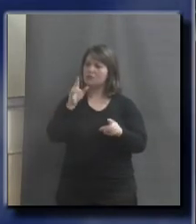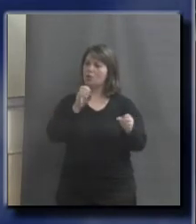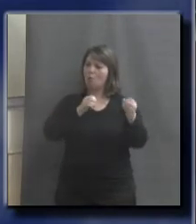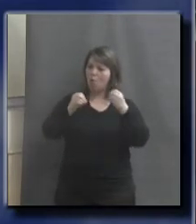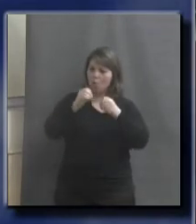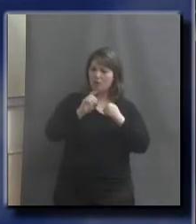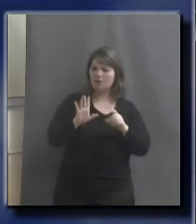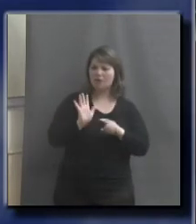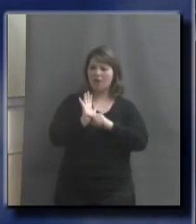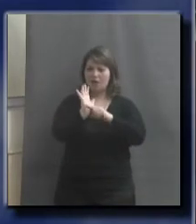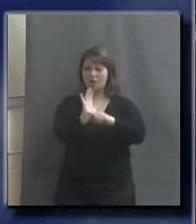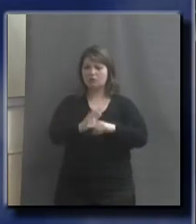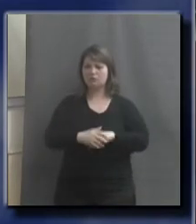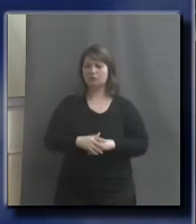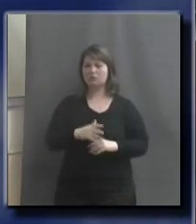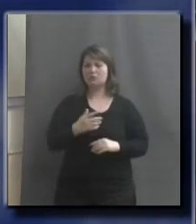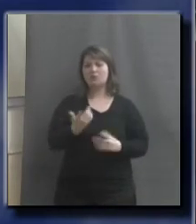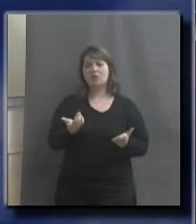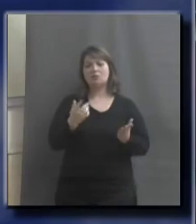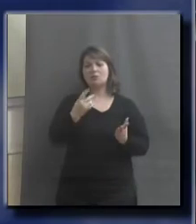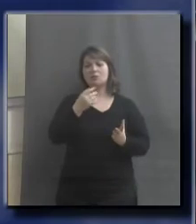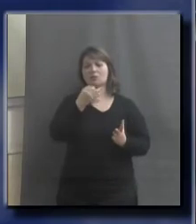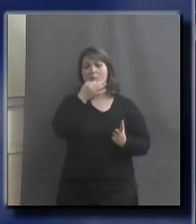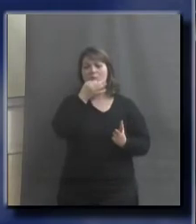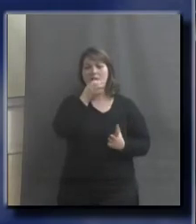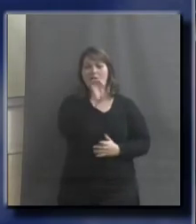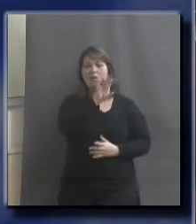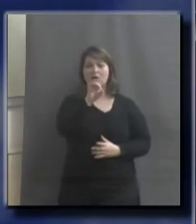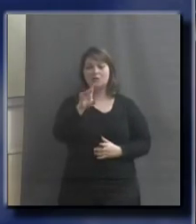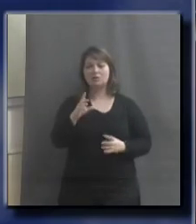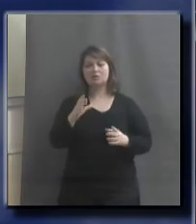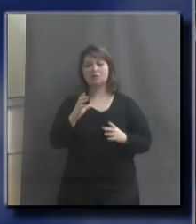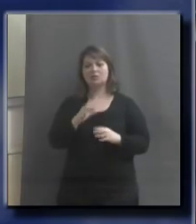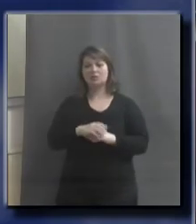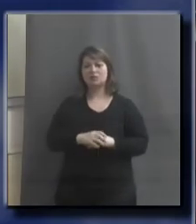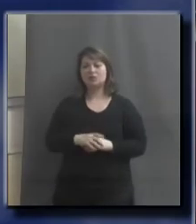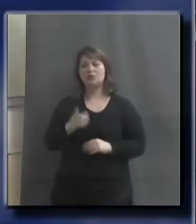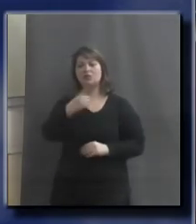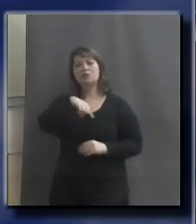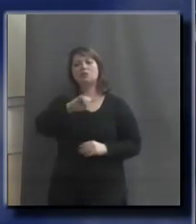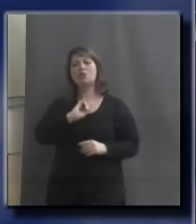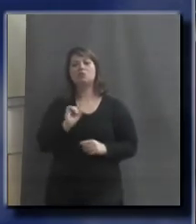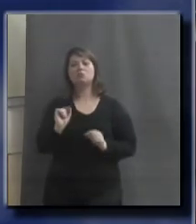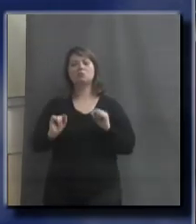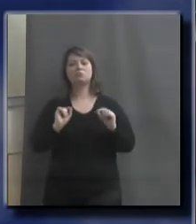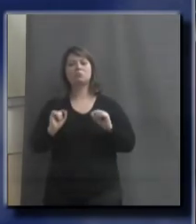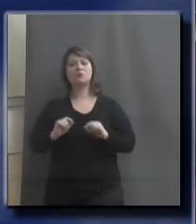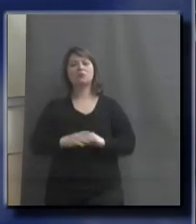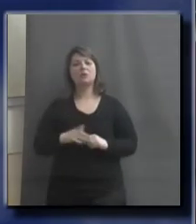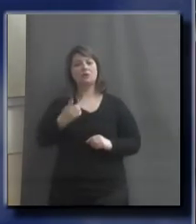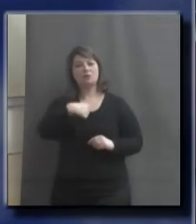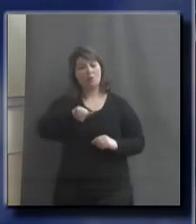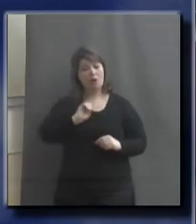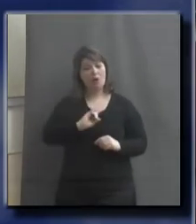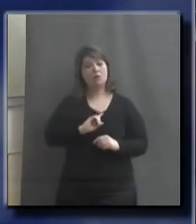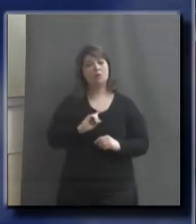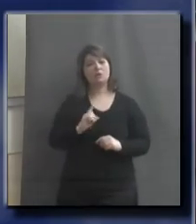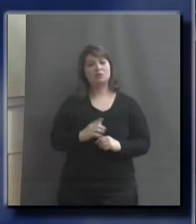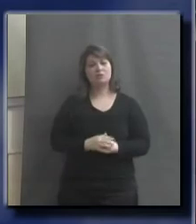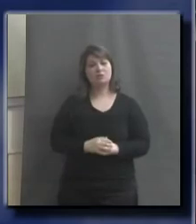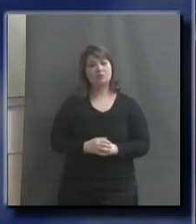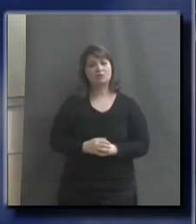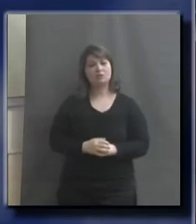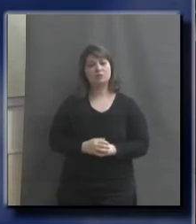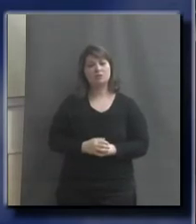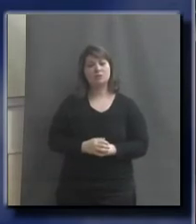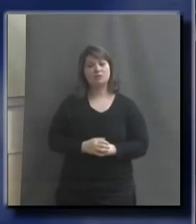o que nós estamos fazendo, assim, do ponto de vista científico, o que nós estamos fazendo. Então, de alguma forma,